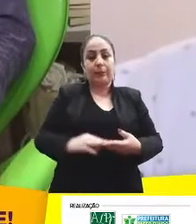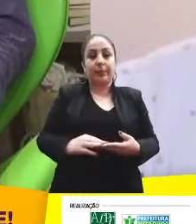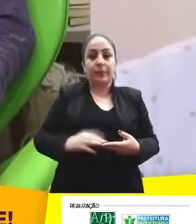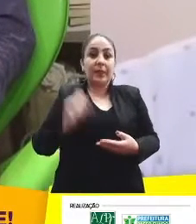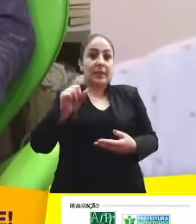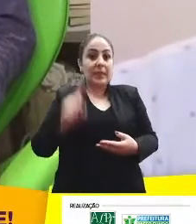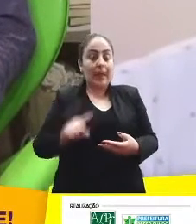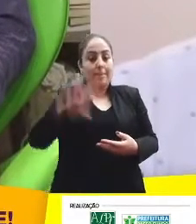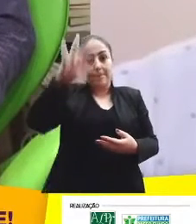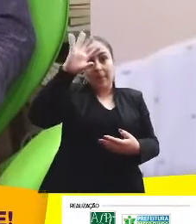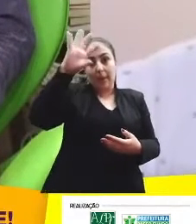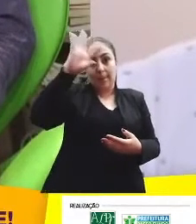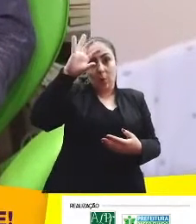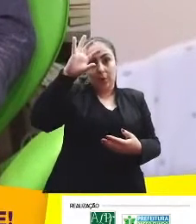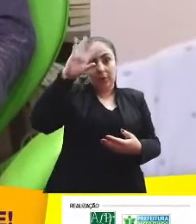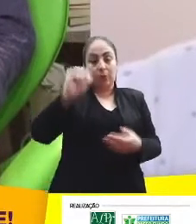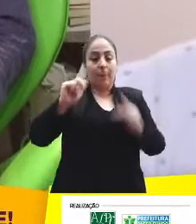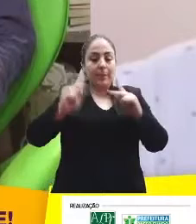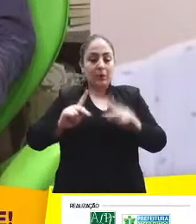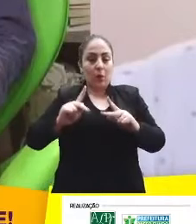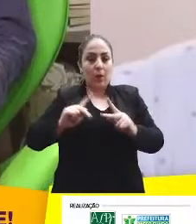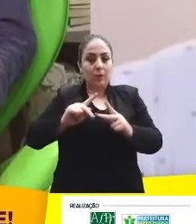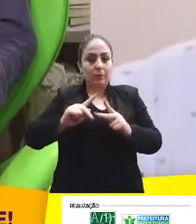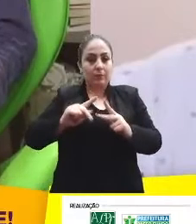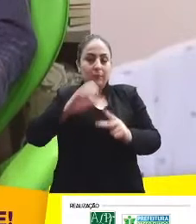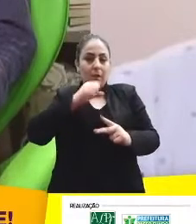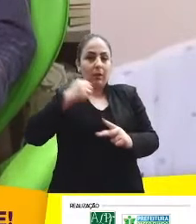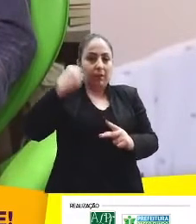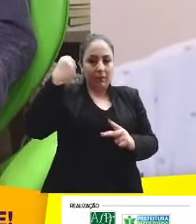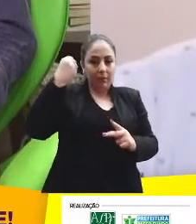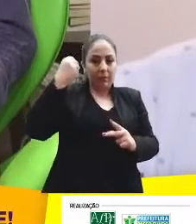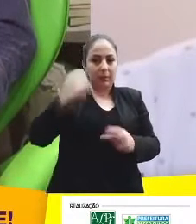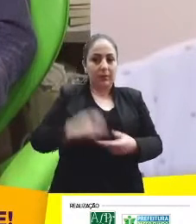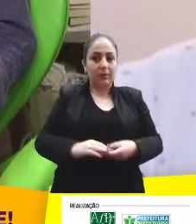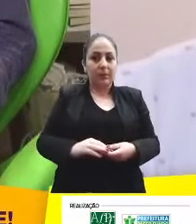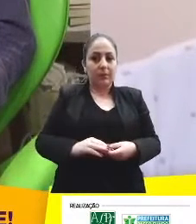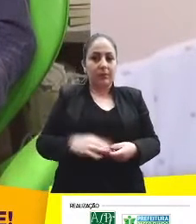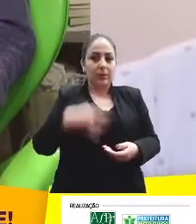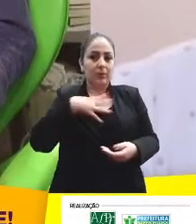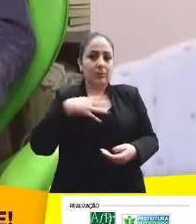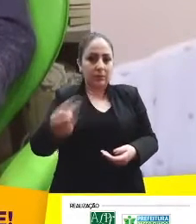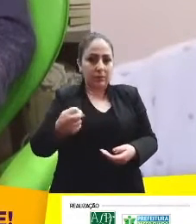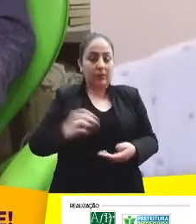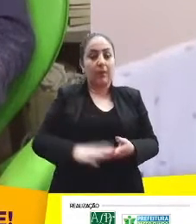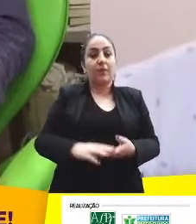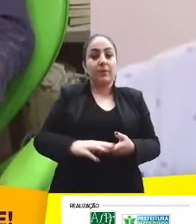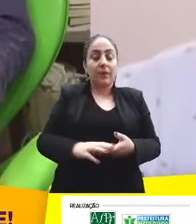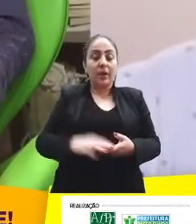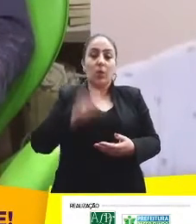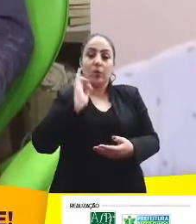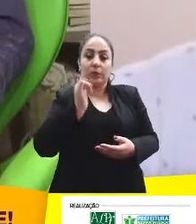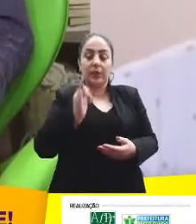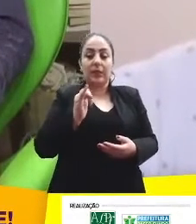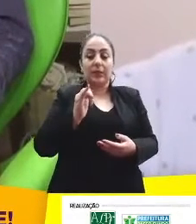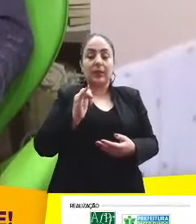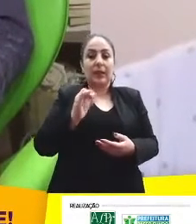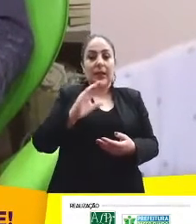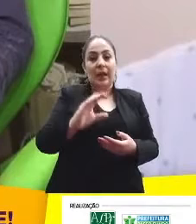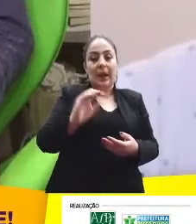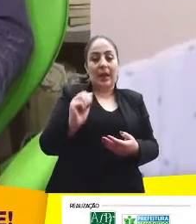que é Memórias de um Suicida. Memórias de Suicida, então, vai contar para nós a história do Camilo Cândido Botelho, ou